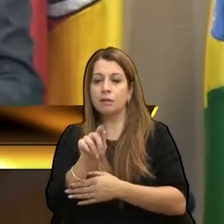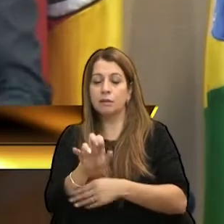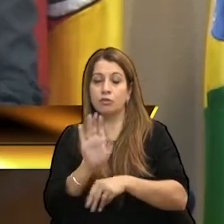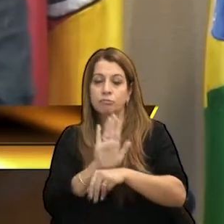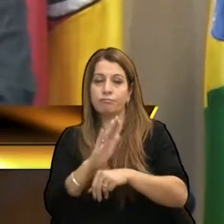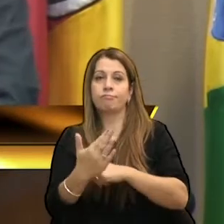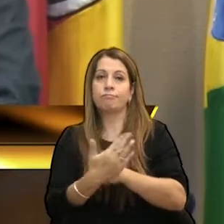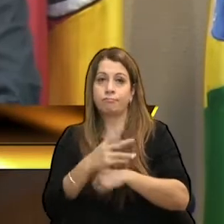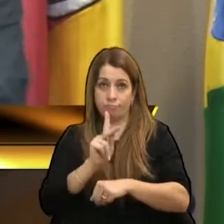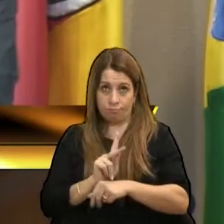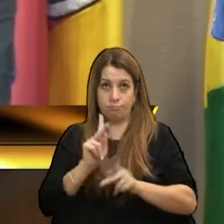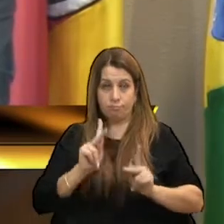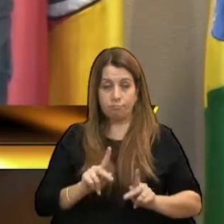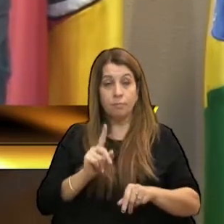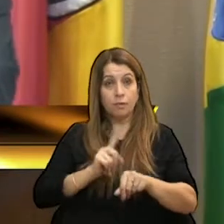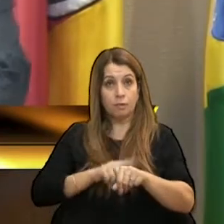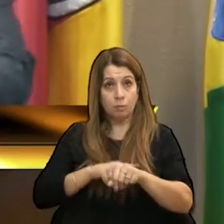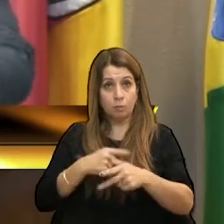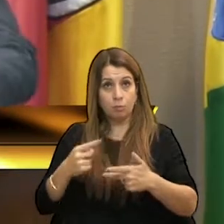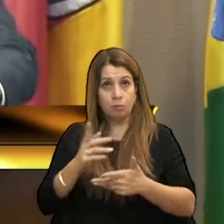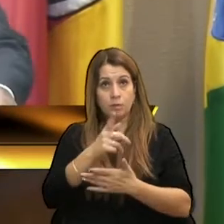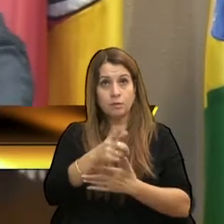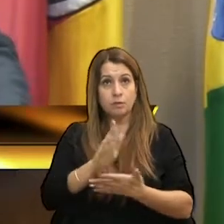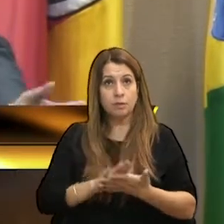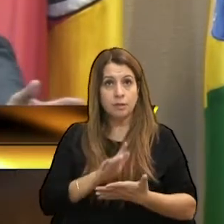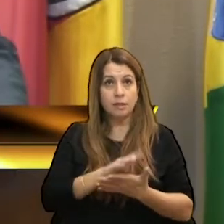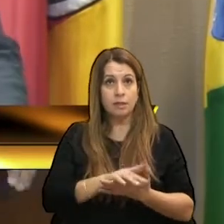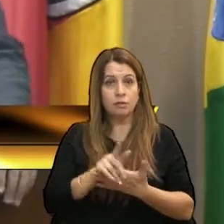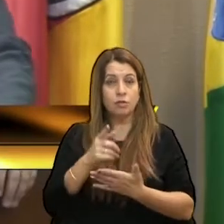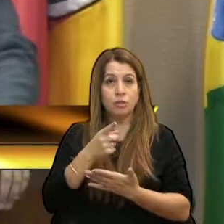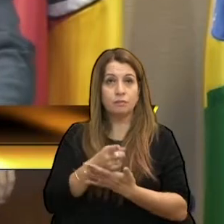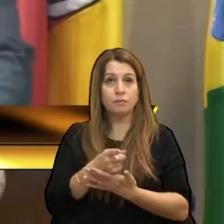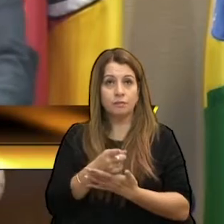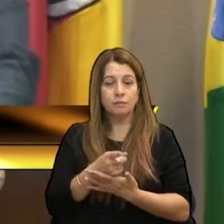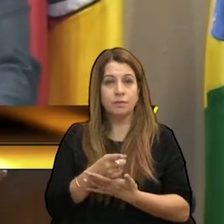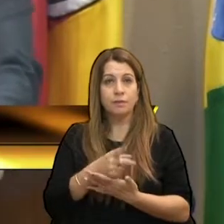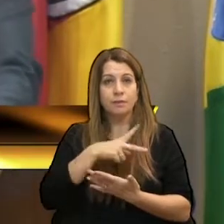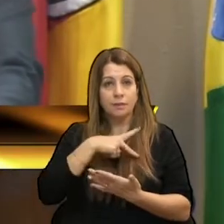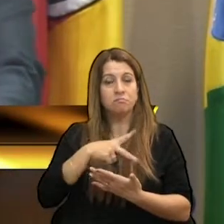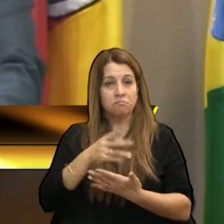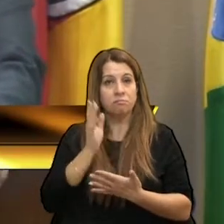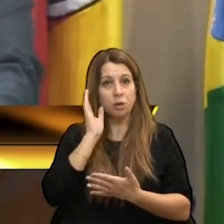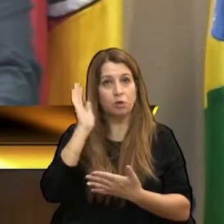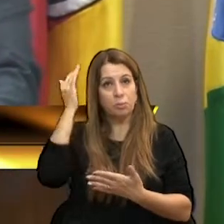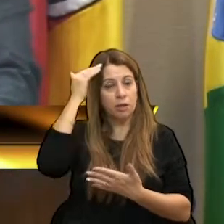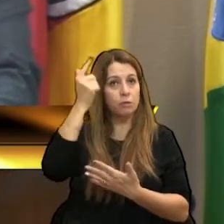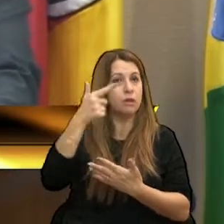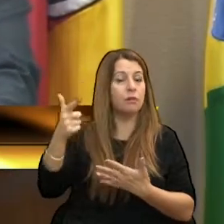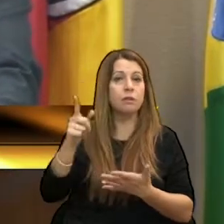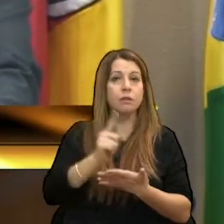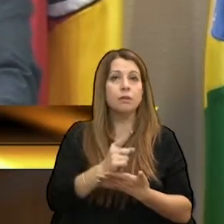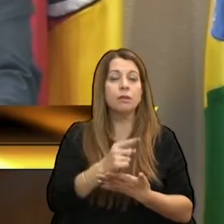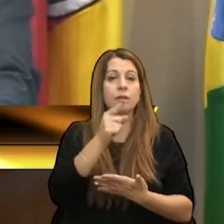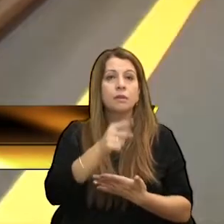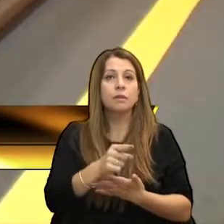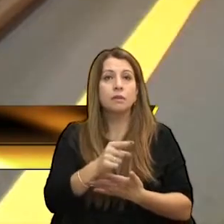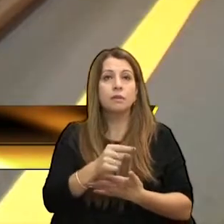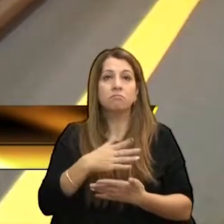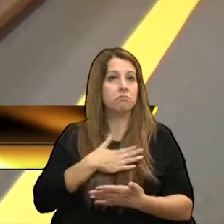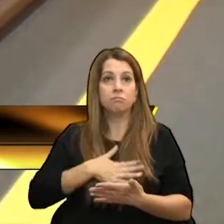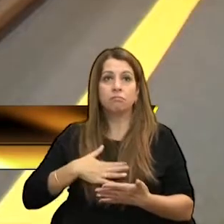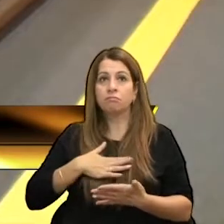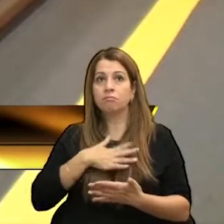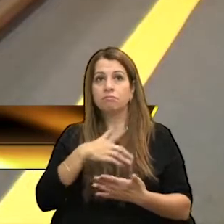nesse momento, vereadora Paula, vereador Adiló, vereador presidente Felipe, é um privilégio para nós, Casa